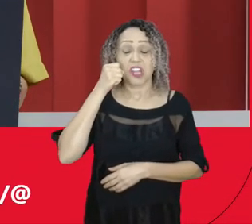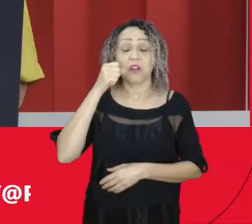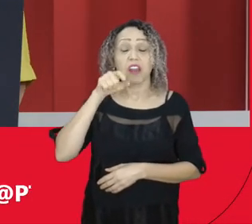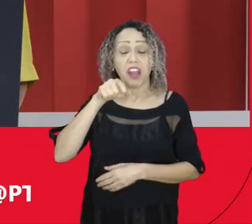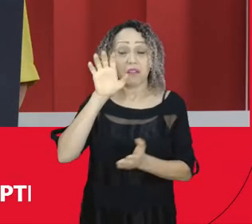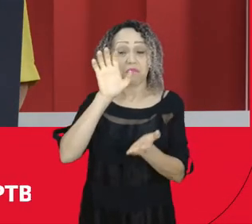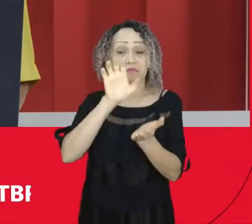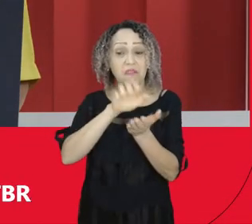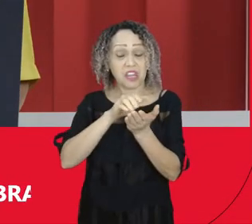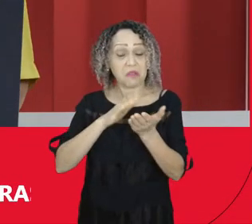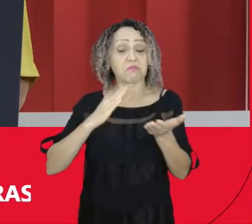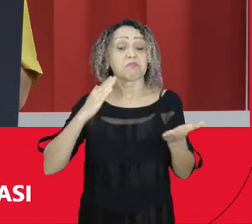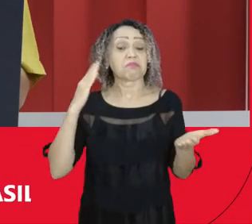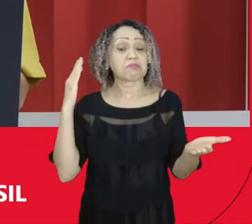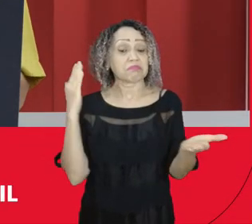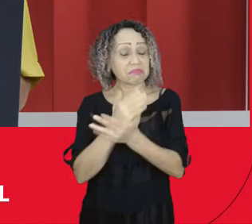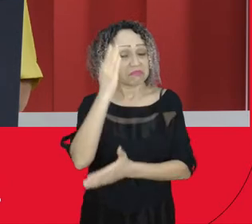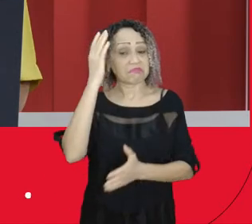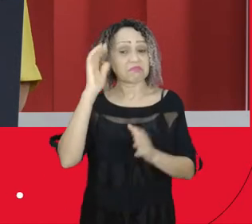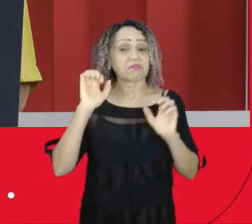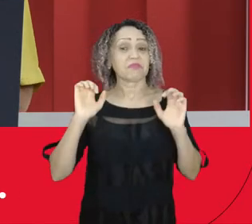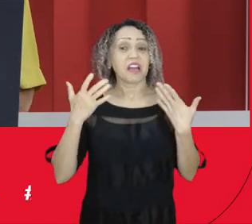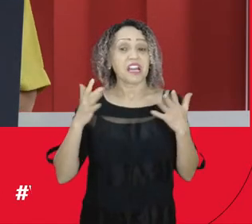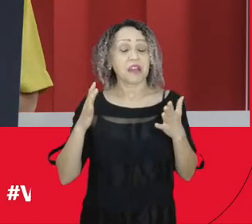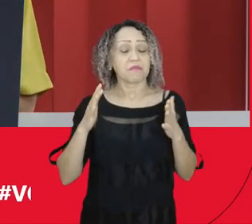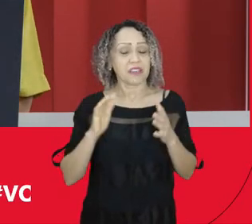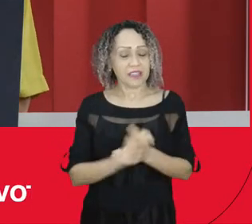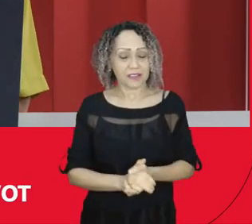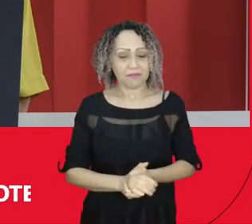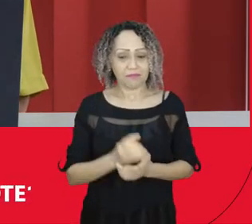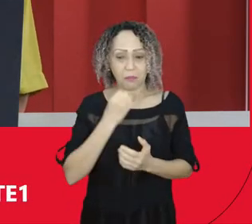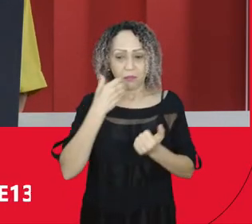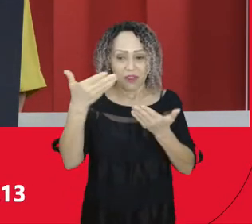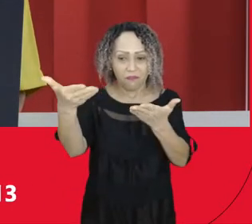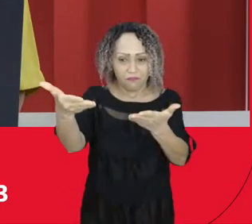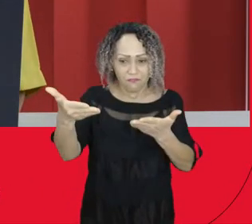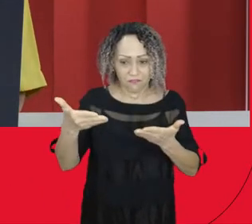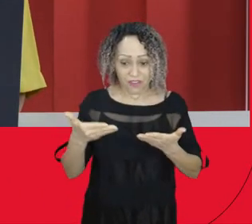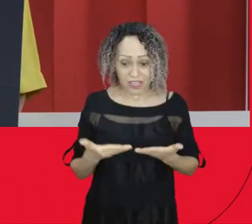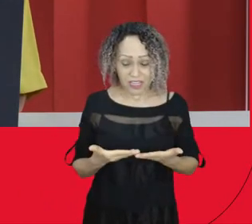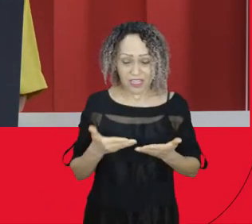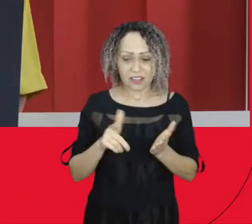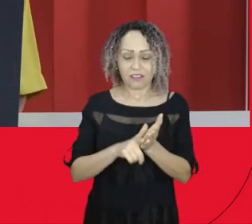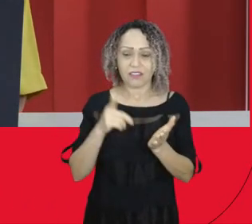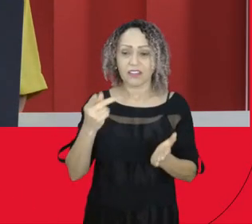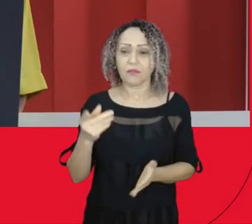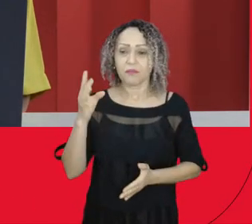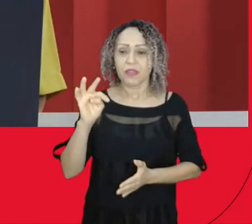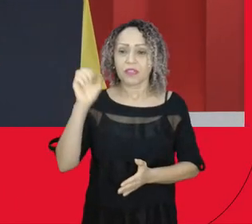sua eleição, primeiramente. Seja bem-vinda aí mais uma vez ao Jornal PT Brasil.